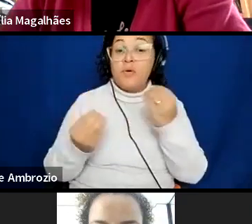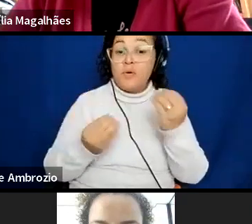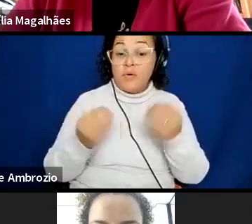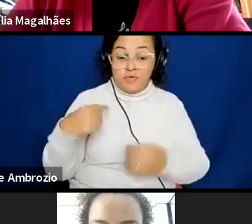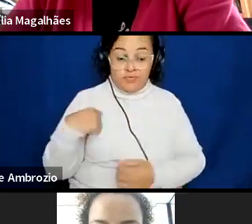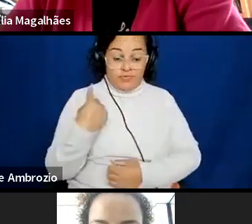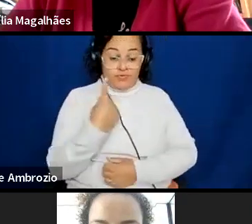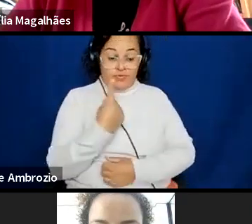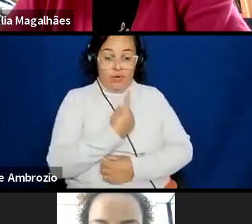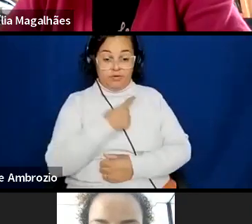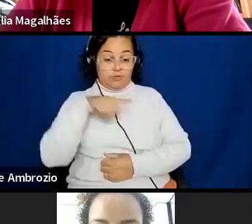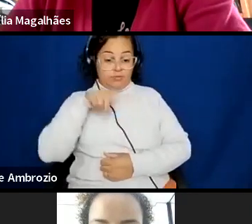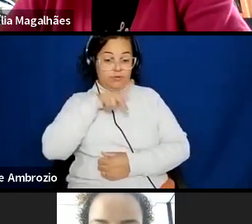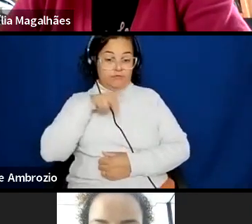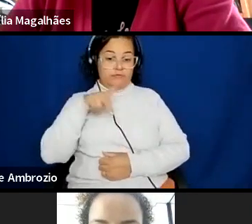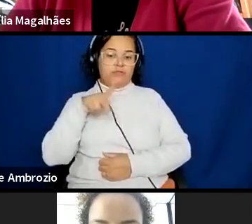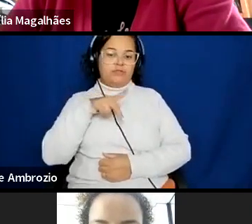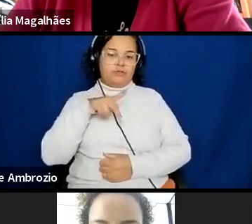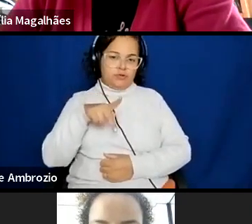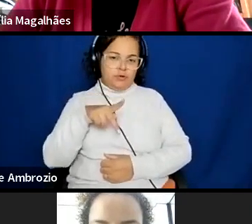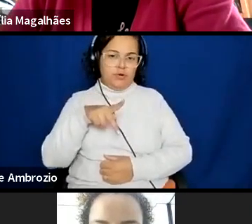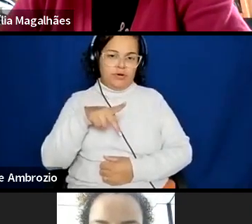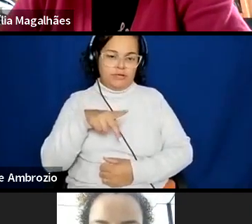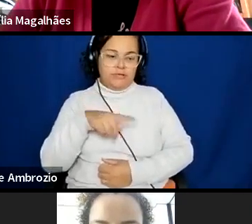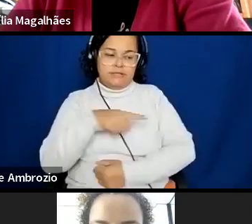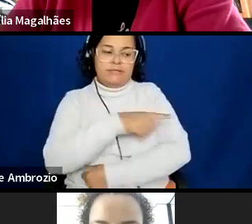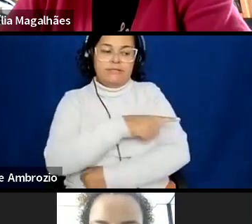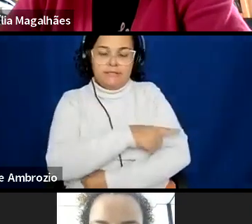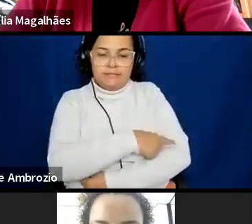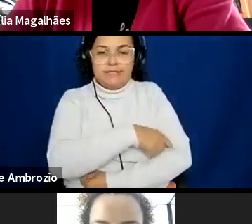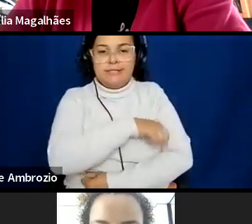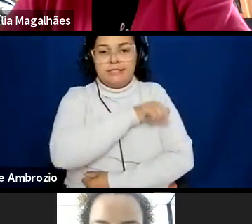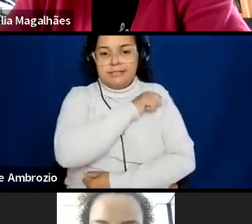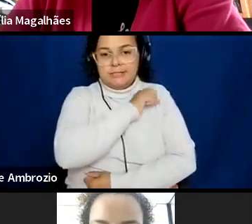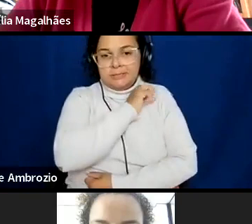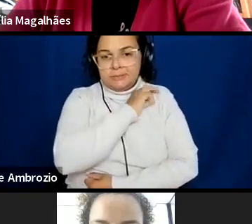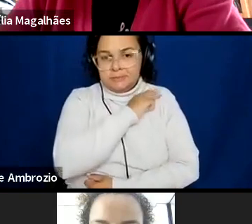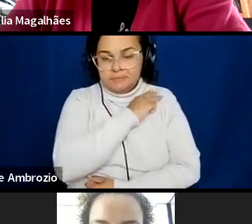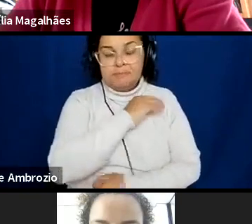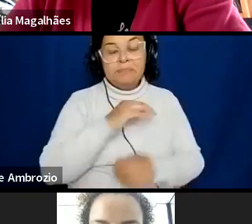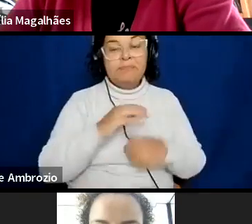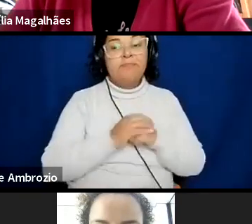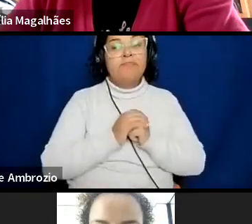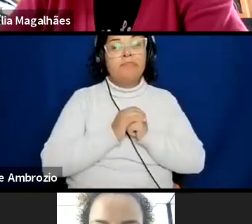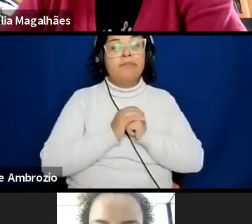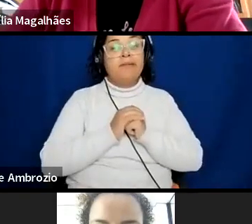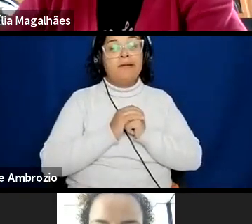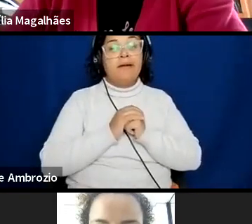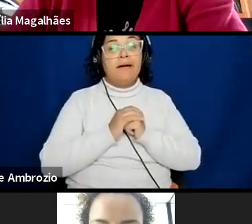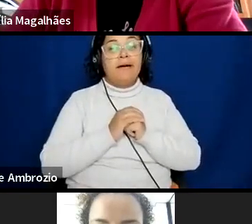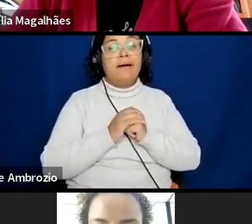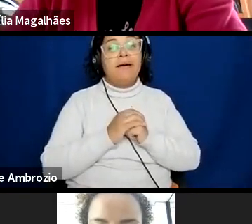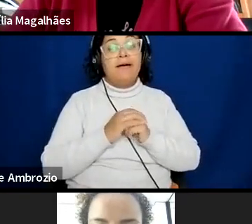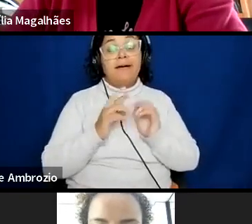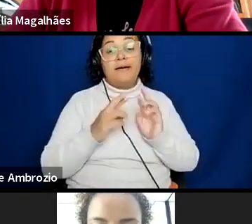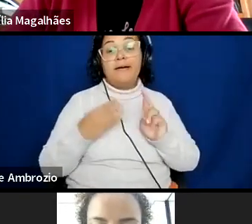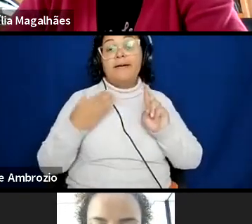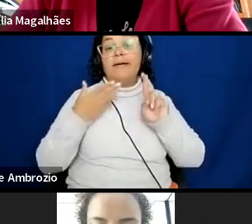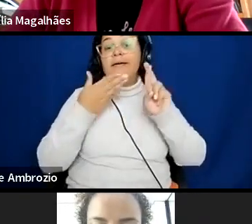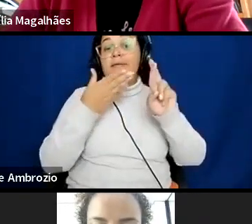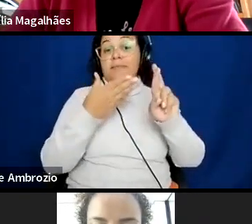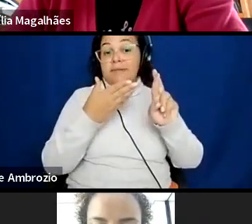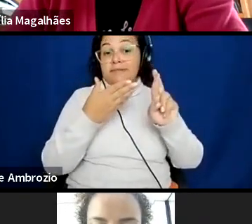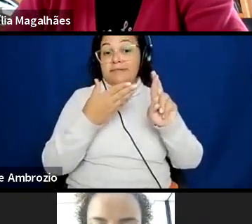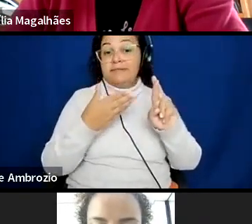nós, sendo professores da educação básica, atualmente nós somos, temos como representante da Secretaria